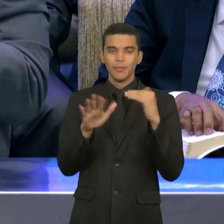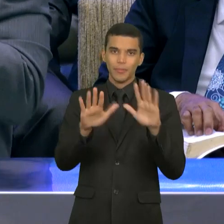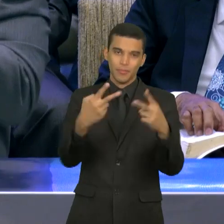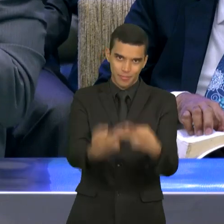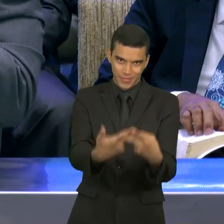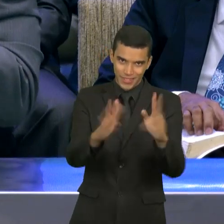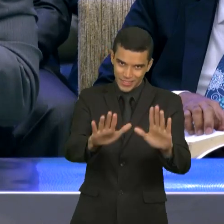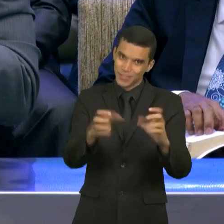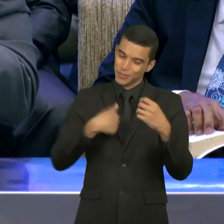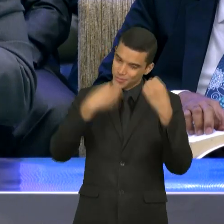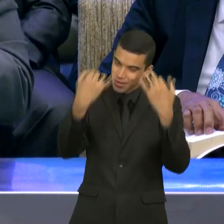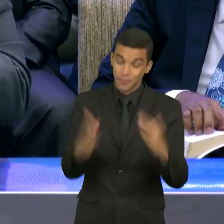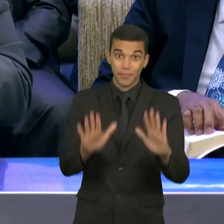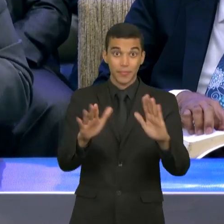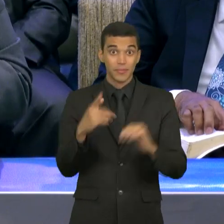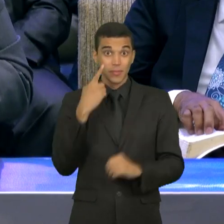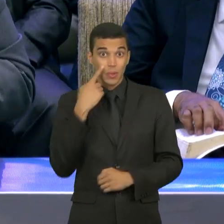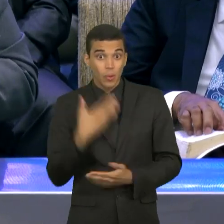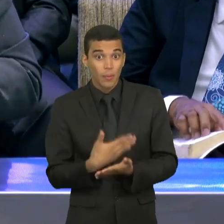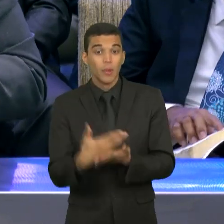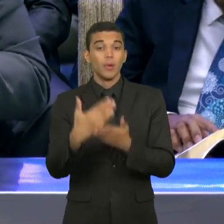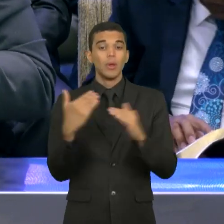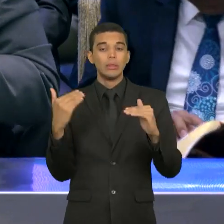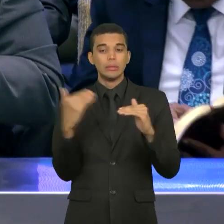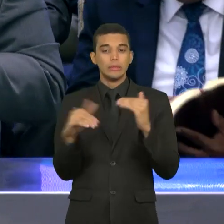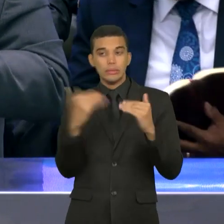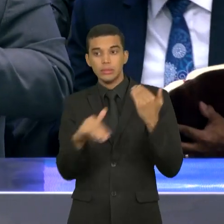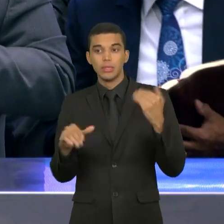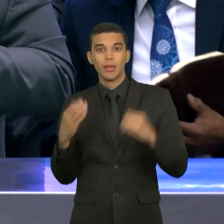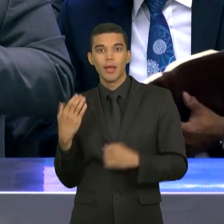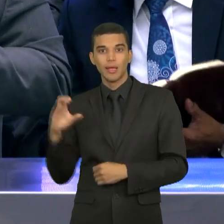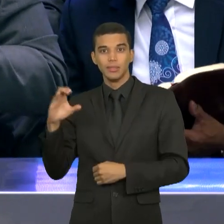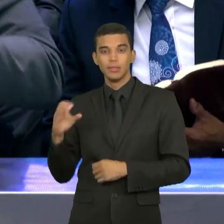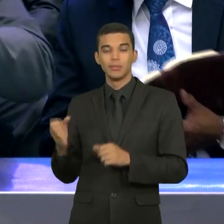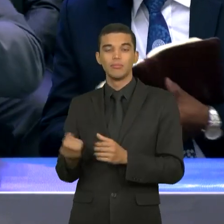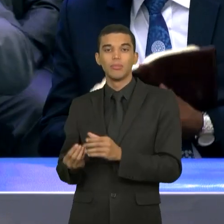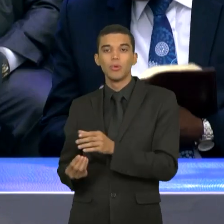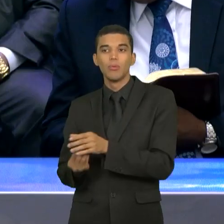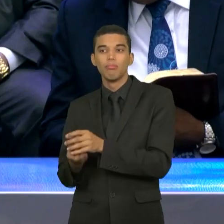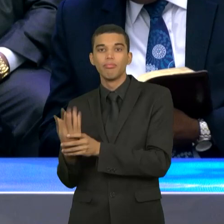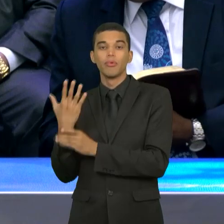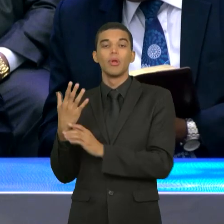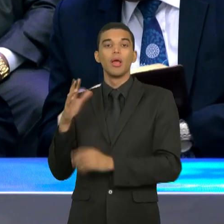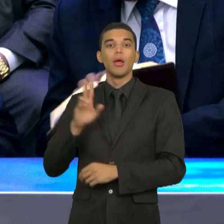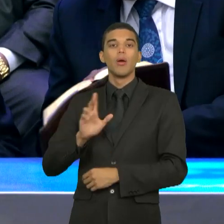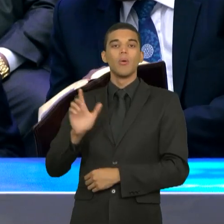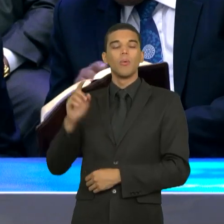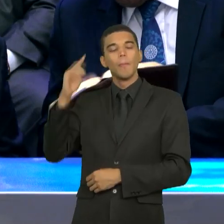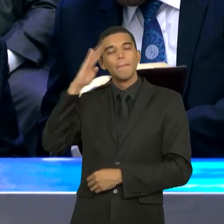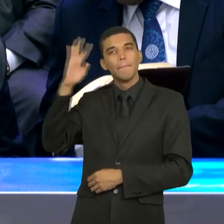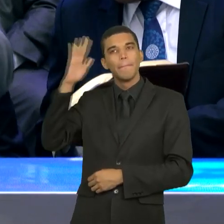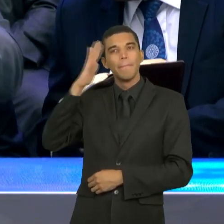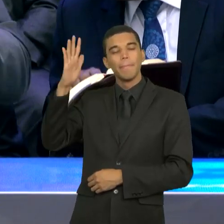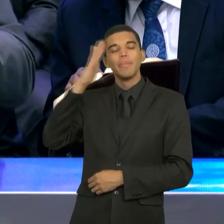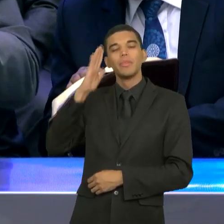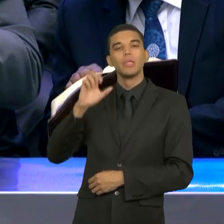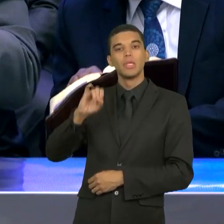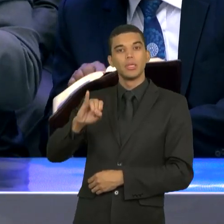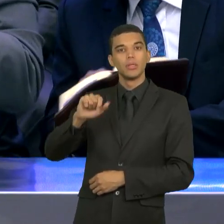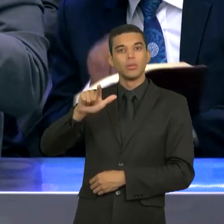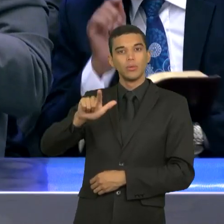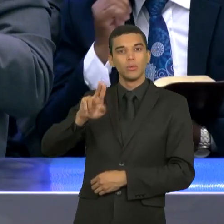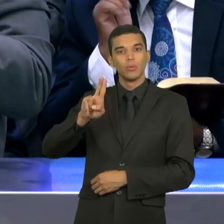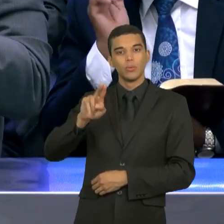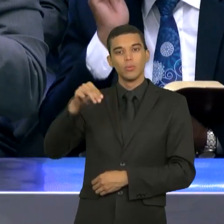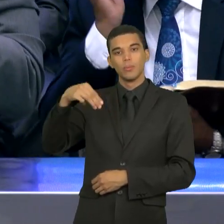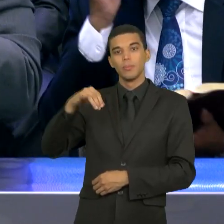paciência começou a aparecer o tal do Iluminismo que era uma um sistema de pensamento uma Filosofia de